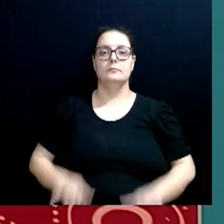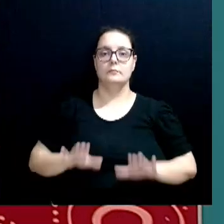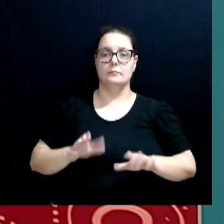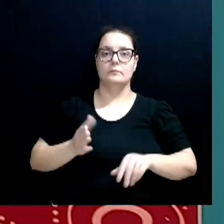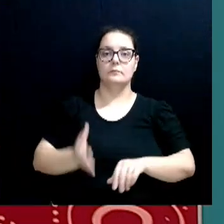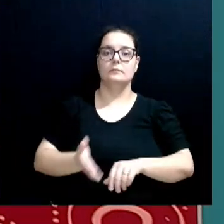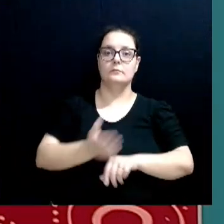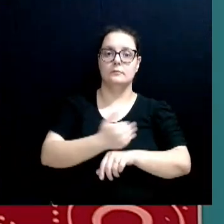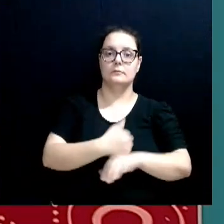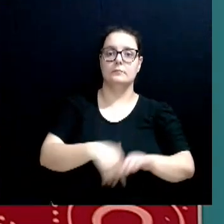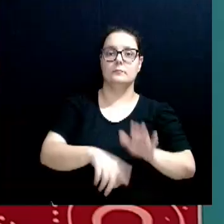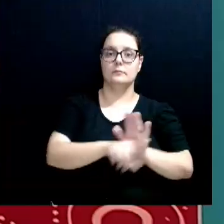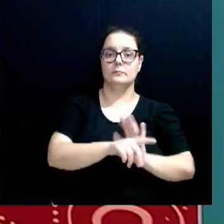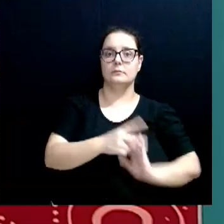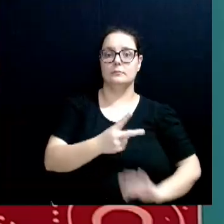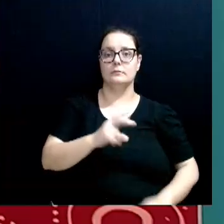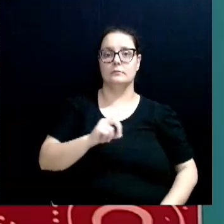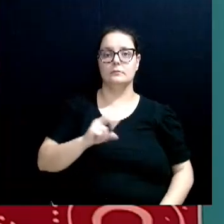de 2003,